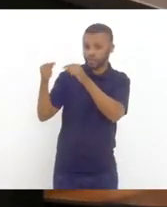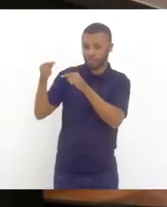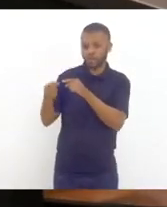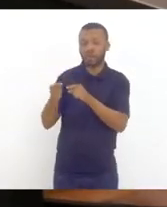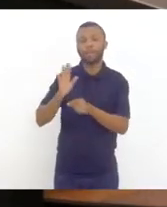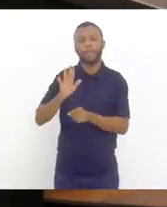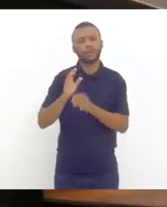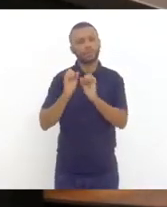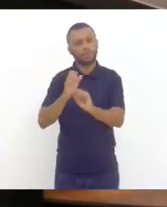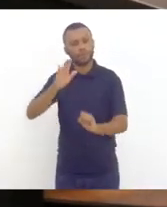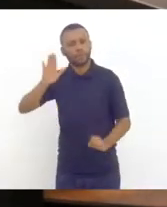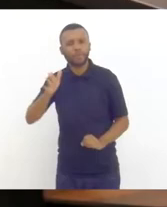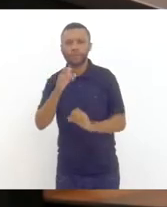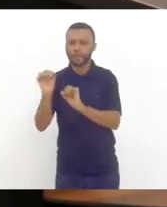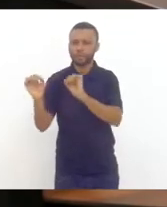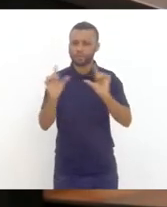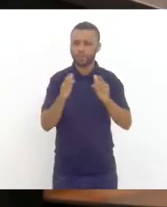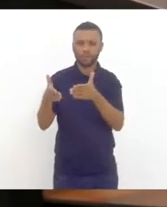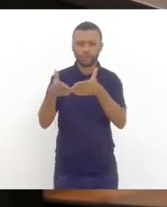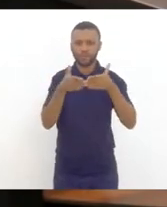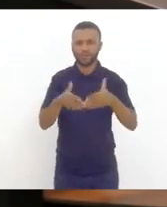por favor.